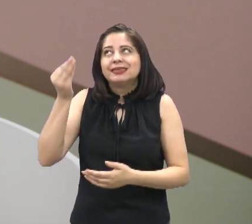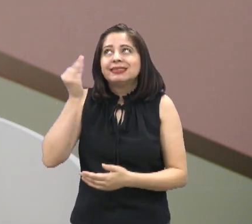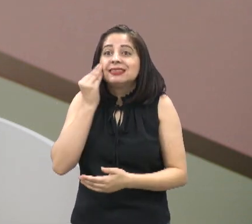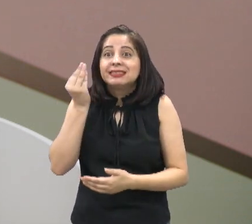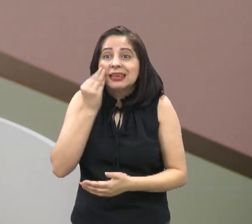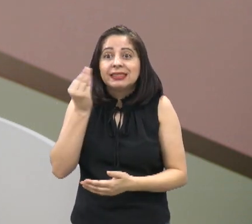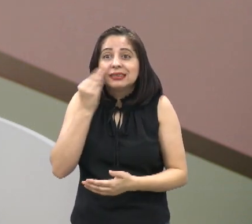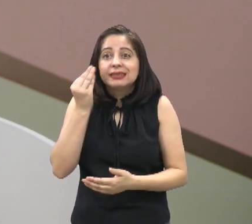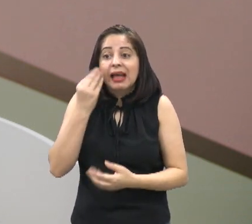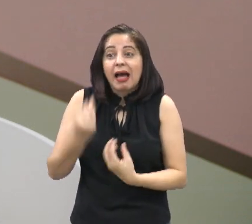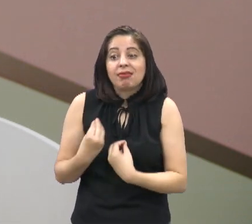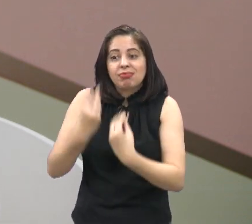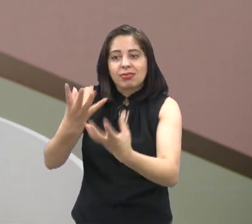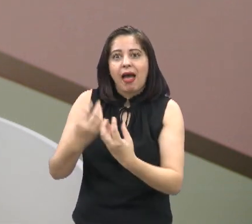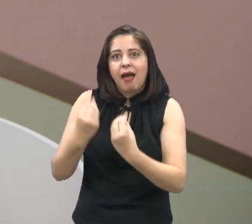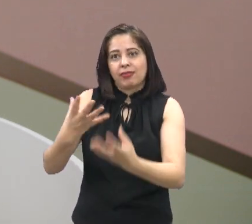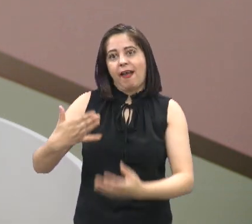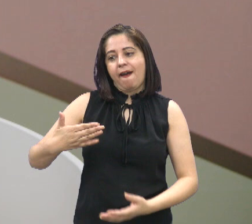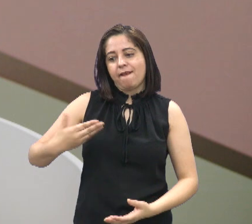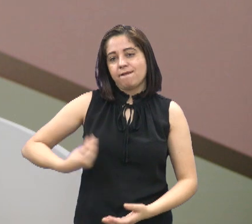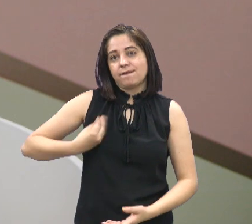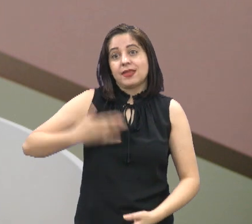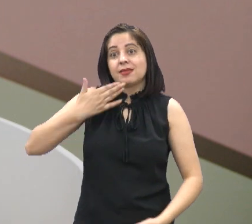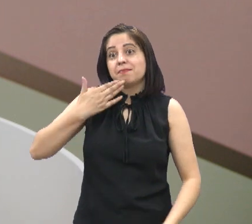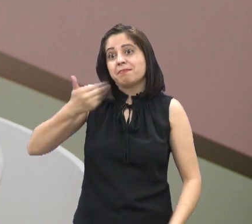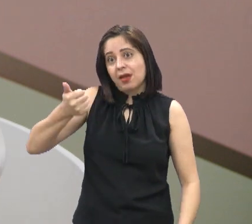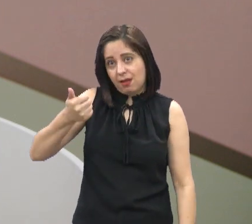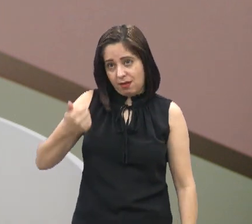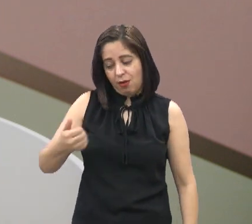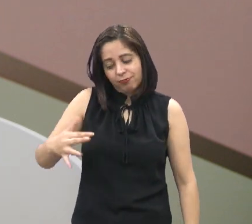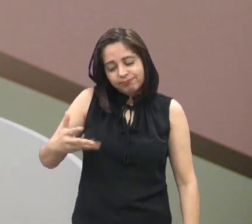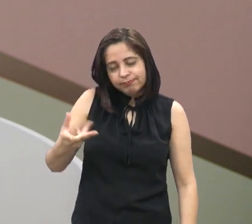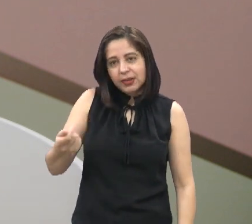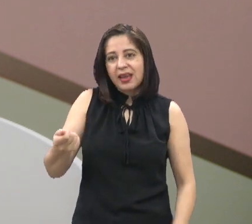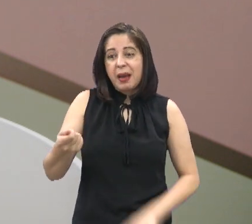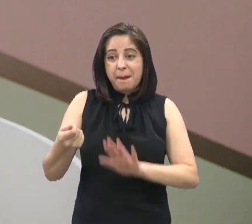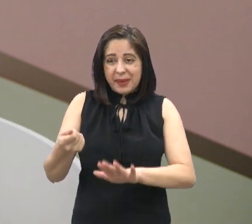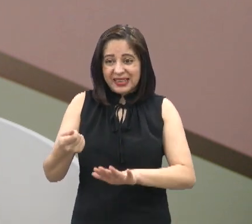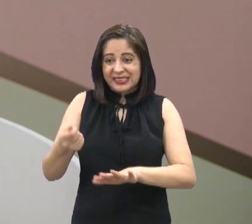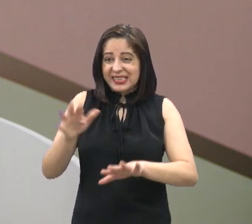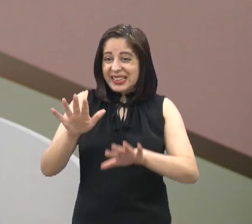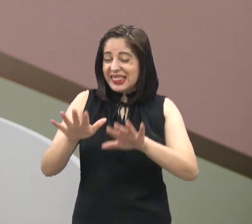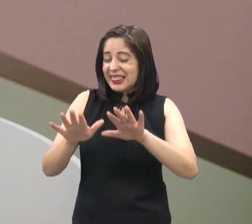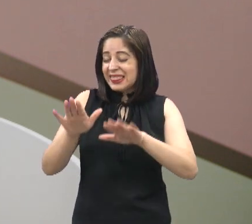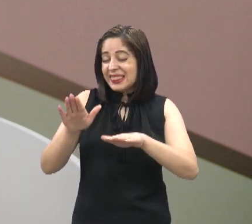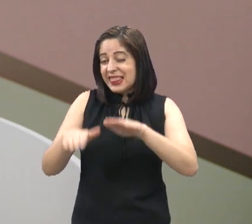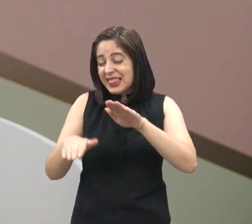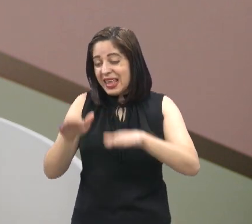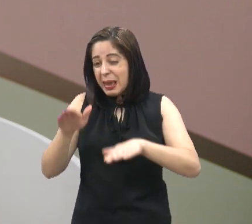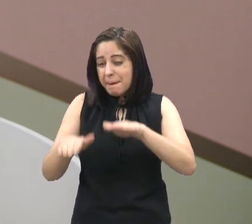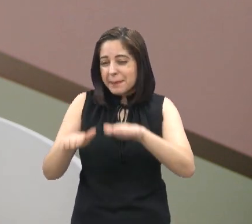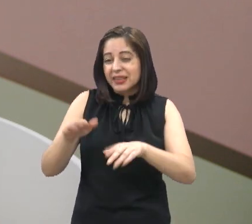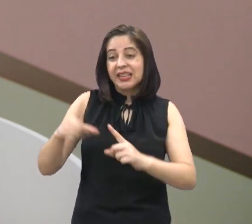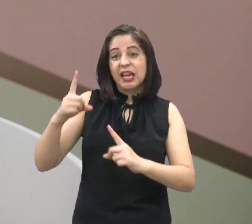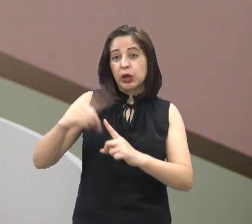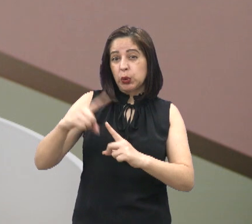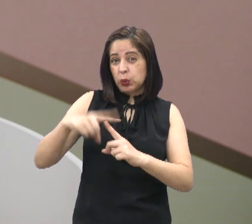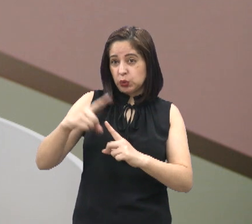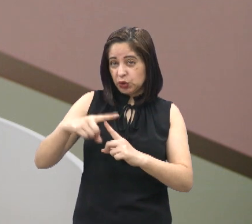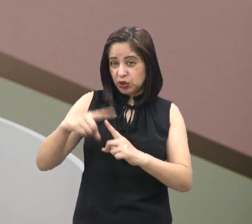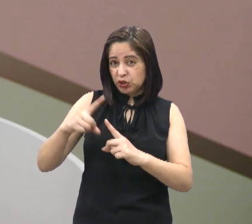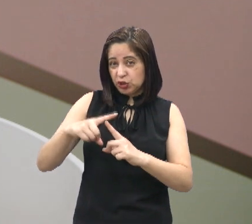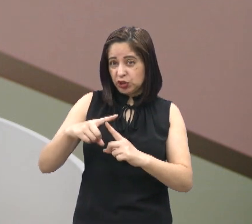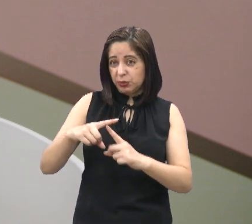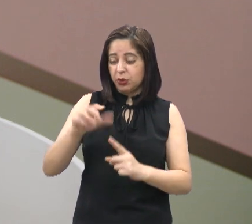melhorar a qualidade de vida desse paciente, mas dependendo do grau da artrose e da limitação que isso está impondo na vida do